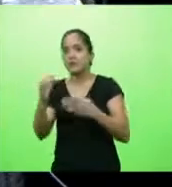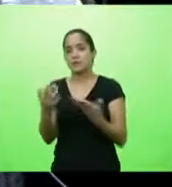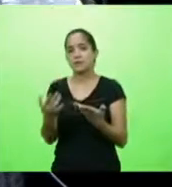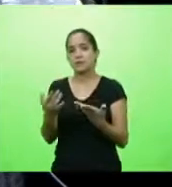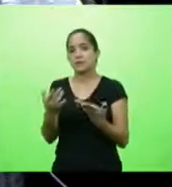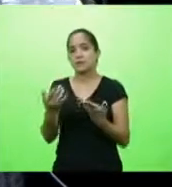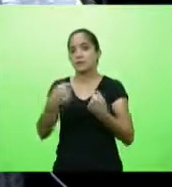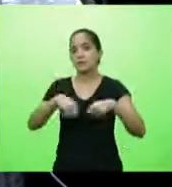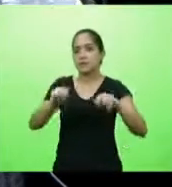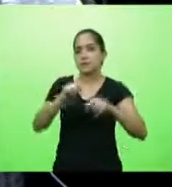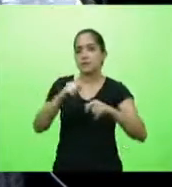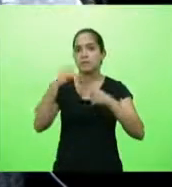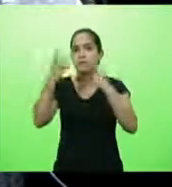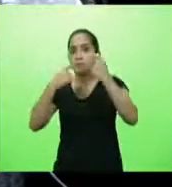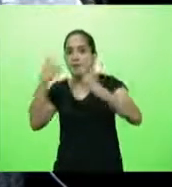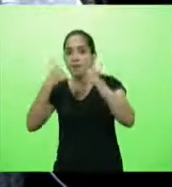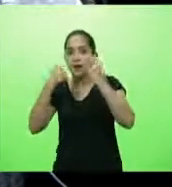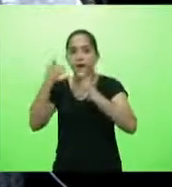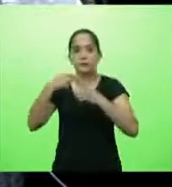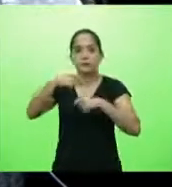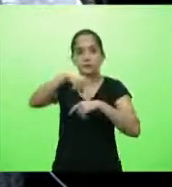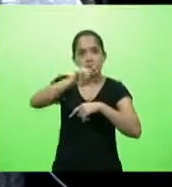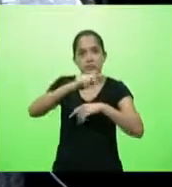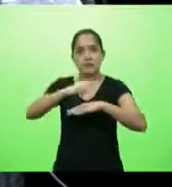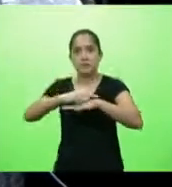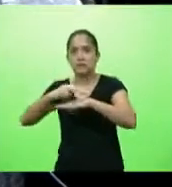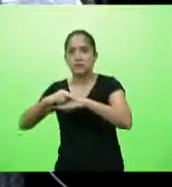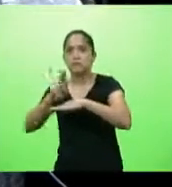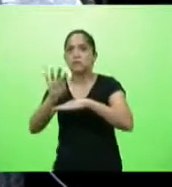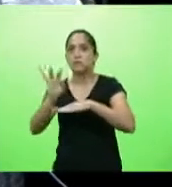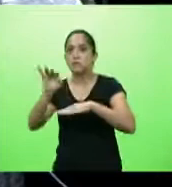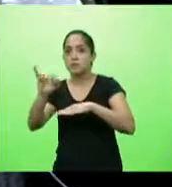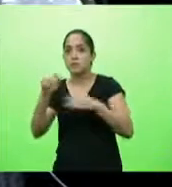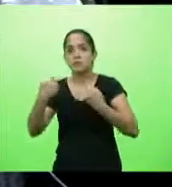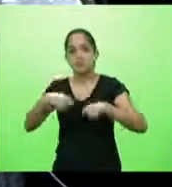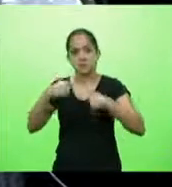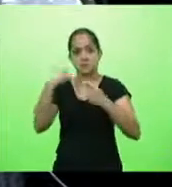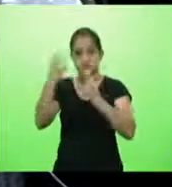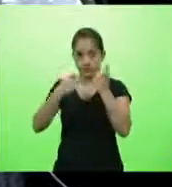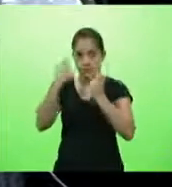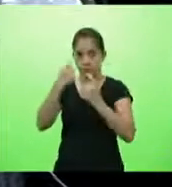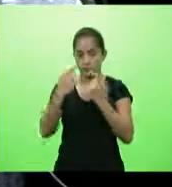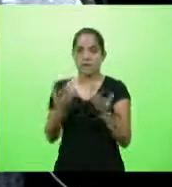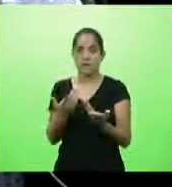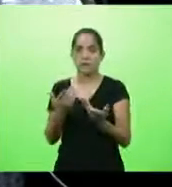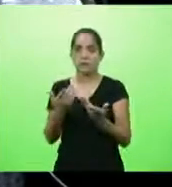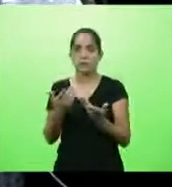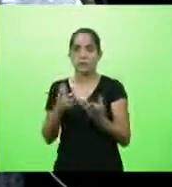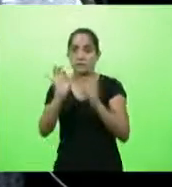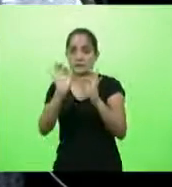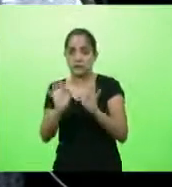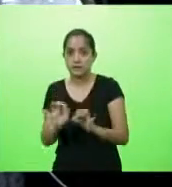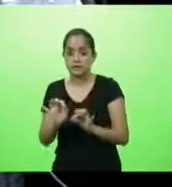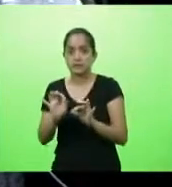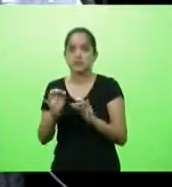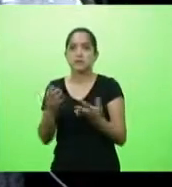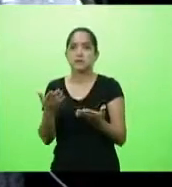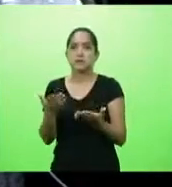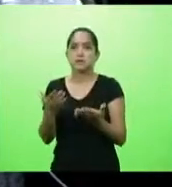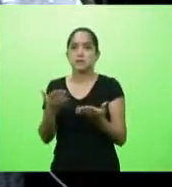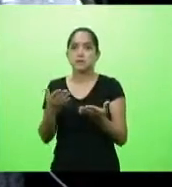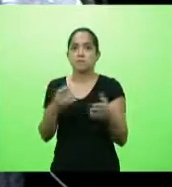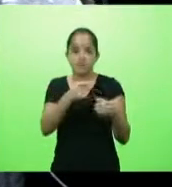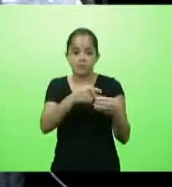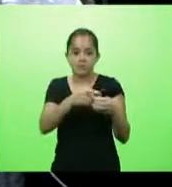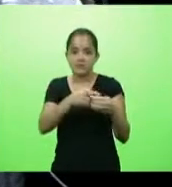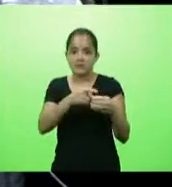aí preocupado com UTI, UTI tem que estar preocupado, porque não temos certeza, mas está aqui, uma cidade inteira